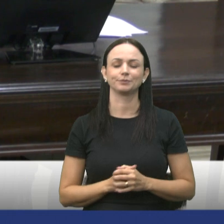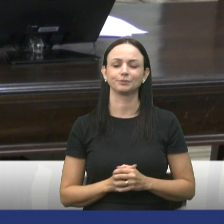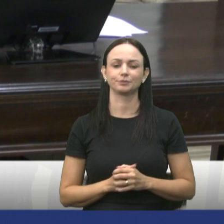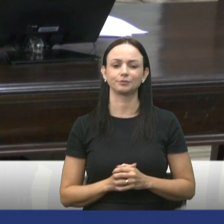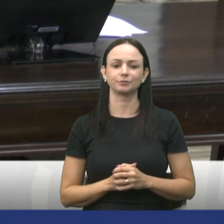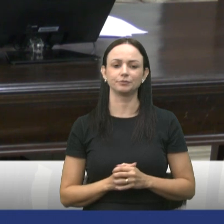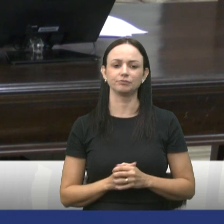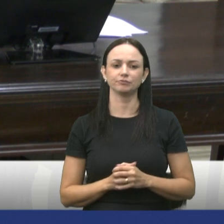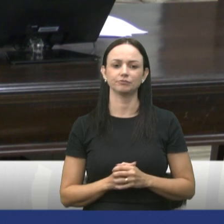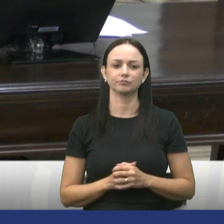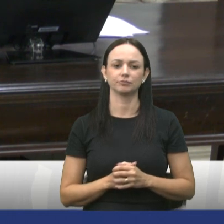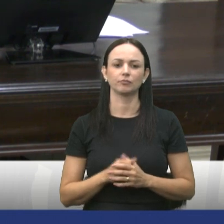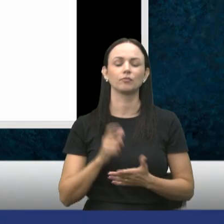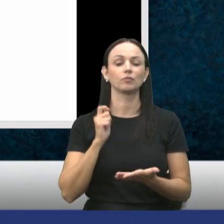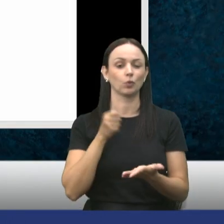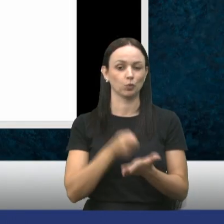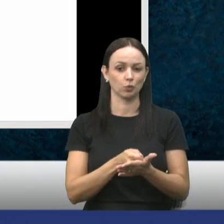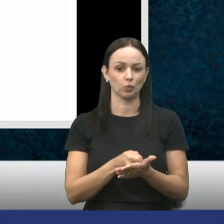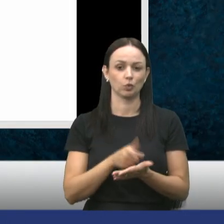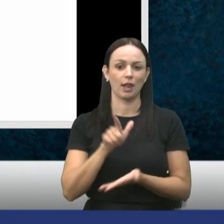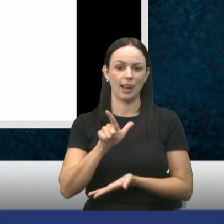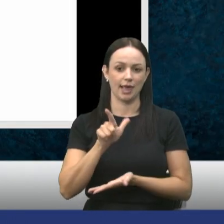Em relação ao liquidado,